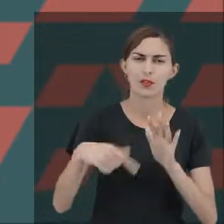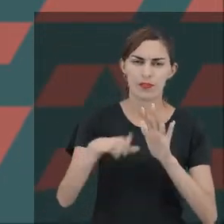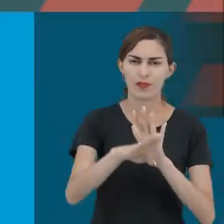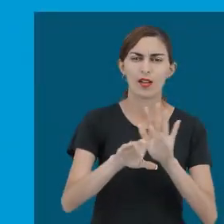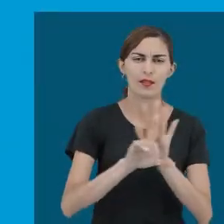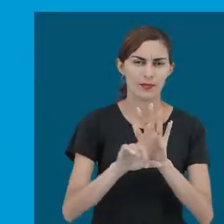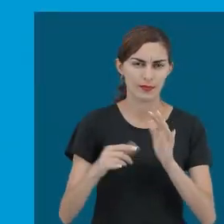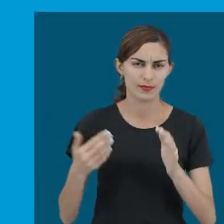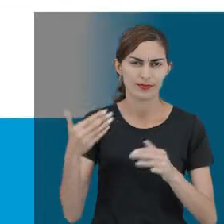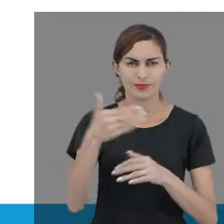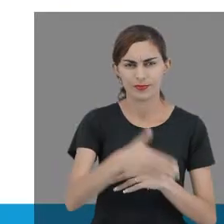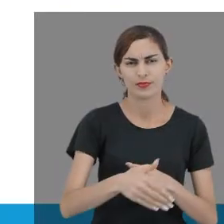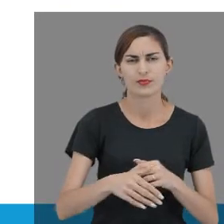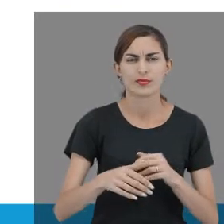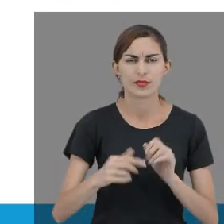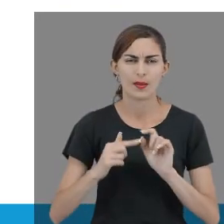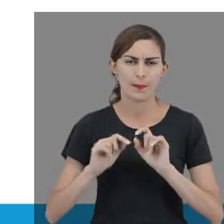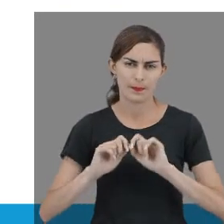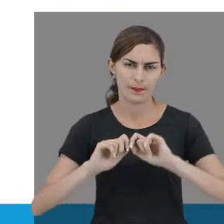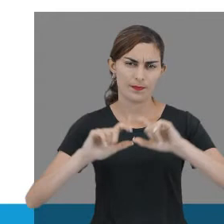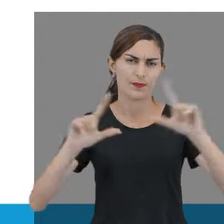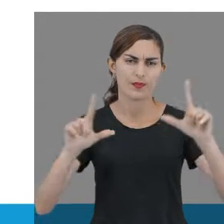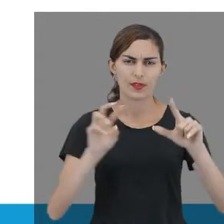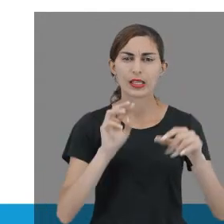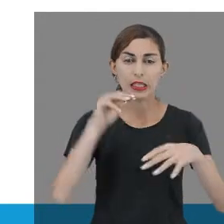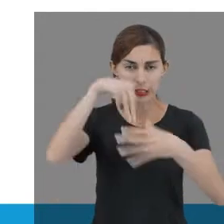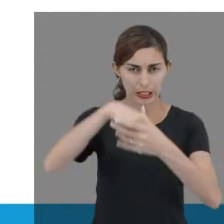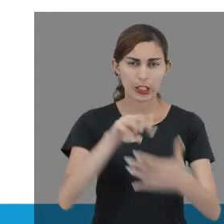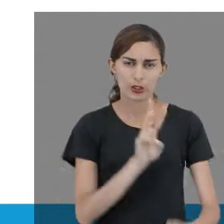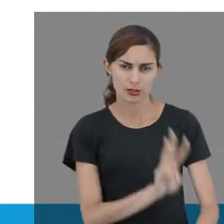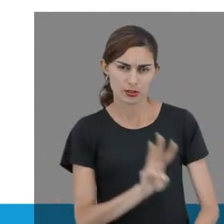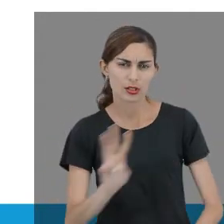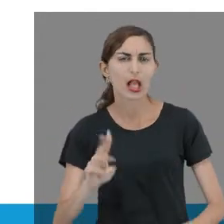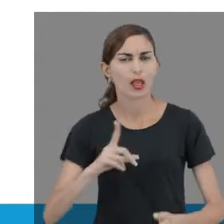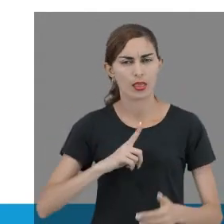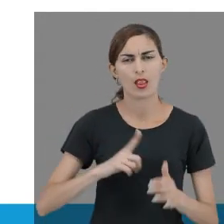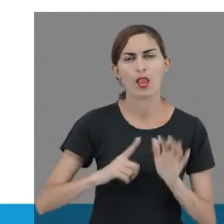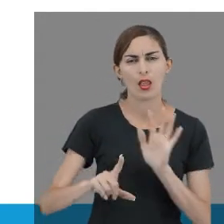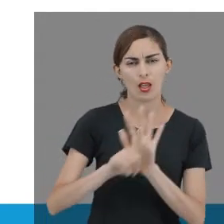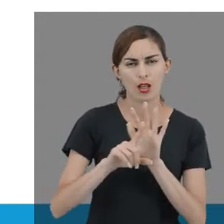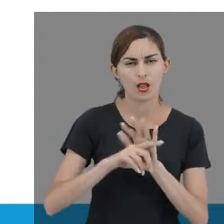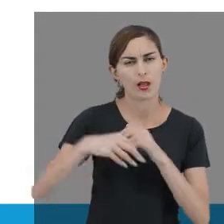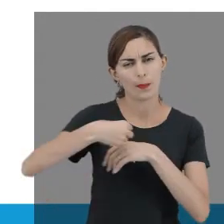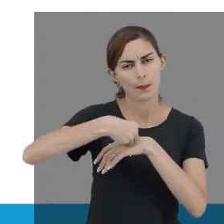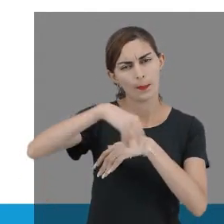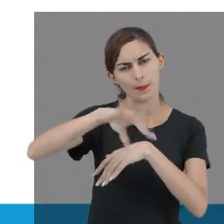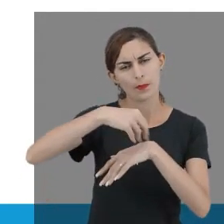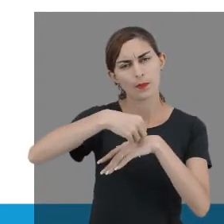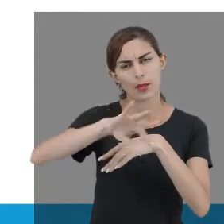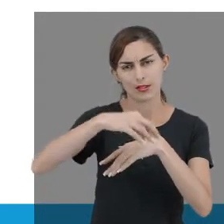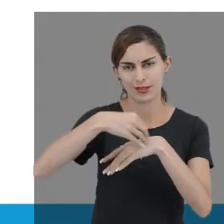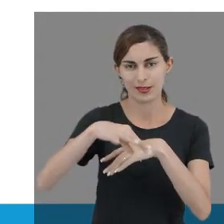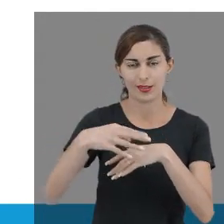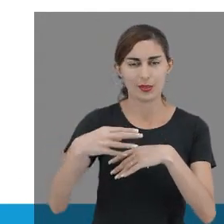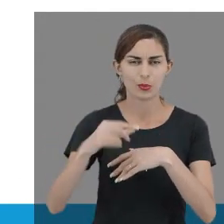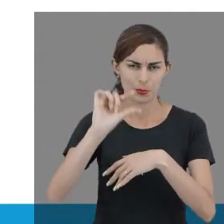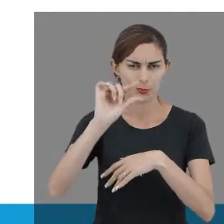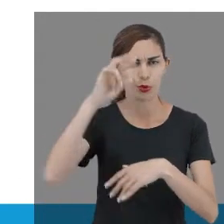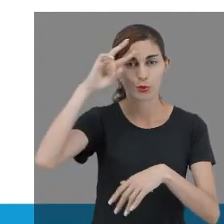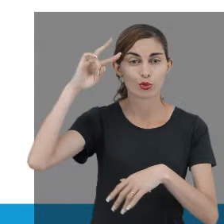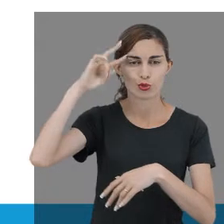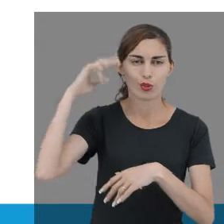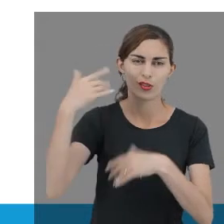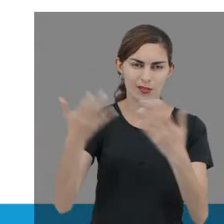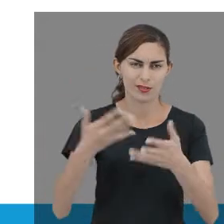diretrizes. Então, nesse mesmo site, nós temos as diretrizes passadas, né? Um pouco de história agora. As